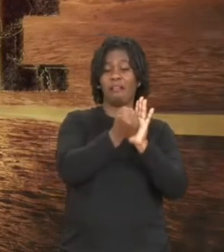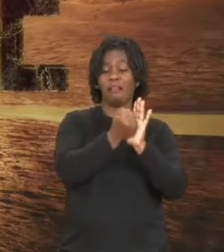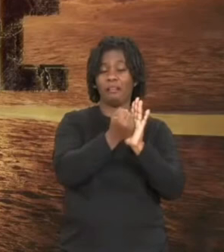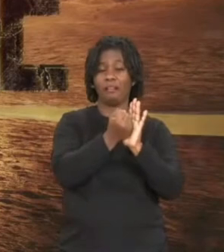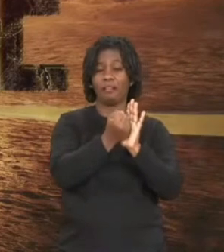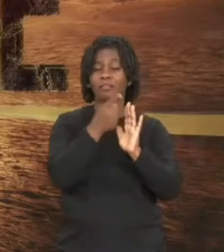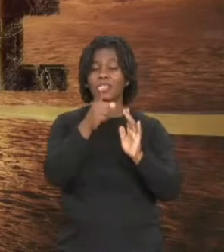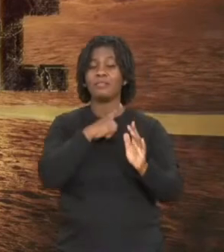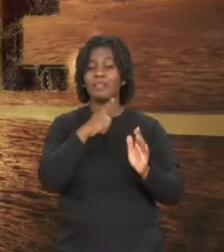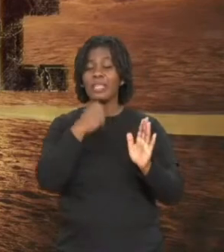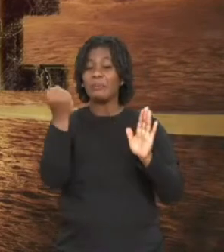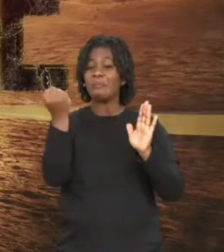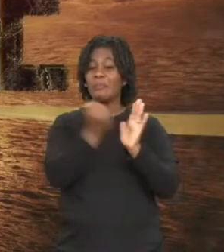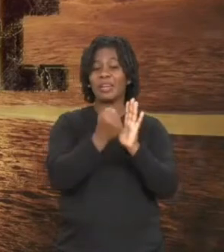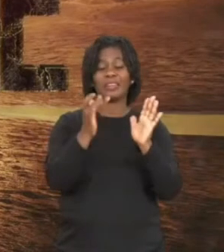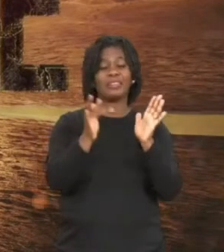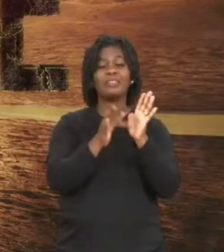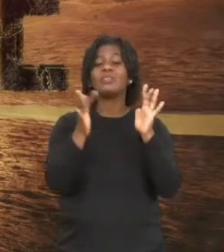Jesus.